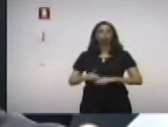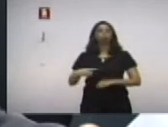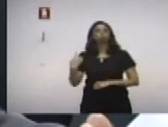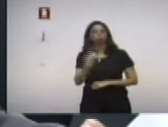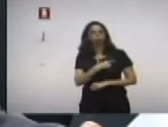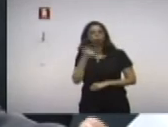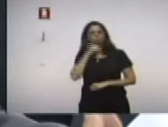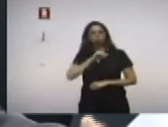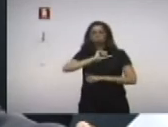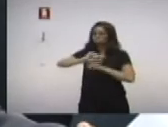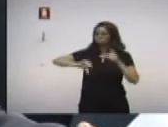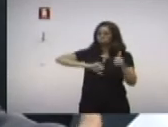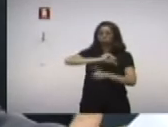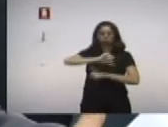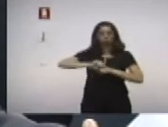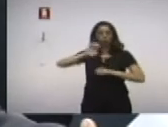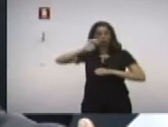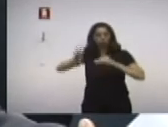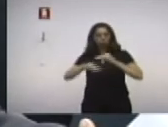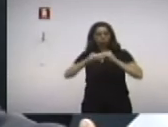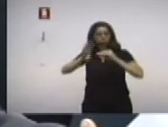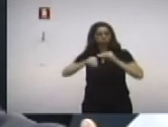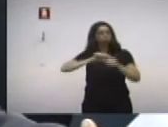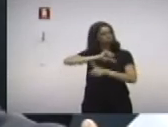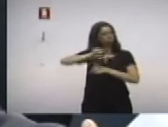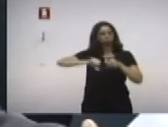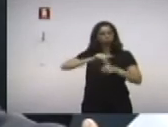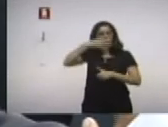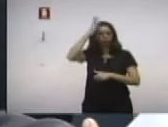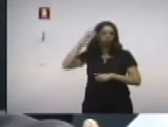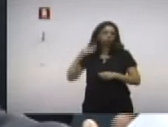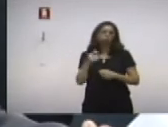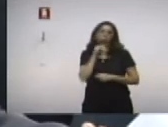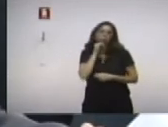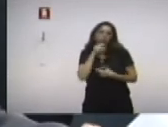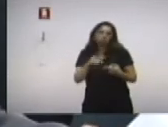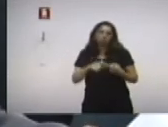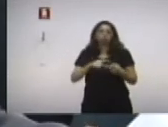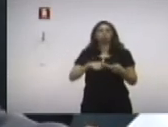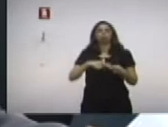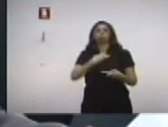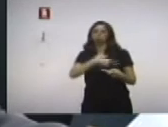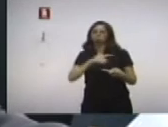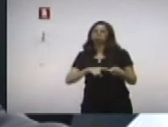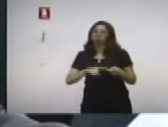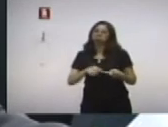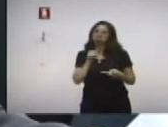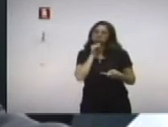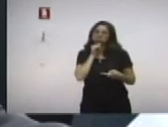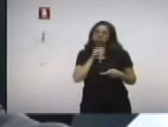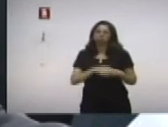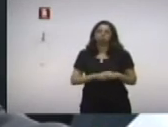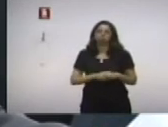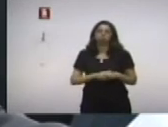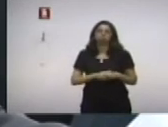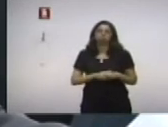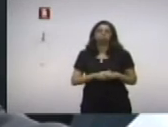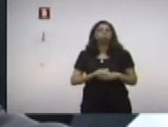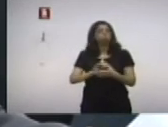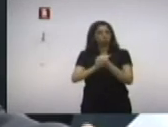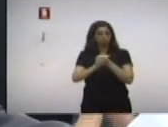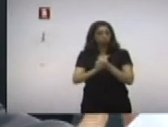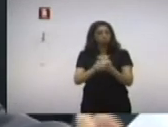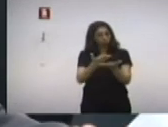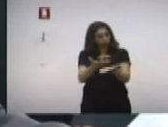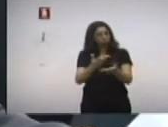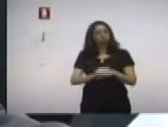gente tem essa possibilidade e tá fazendo as emendas de algumas imensa que a vereadora Ângela colocou aqui o vereador Doutor João Mota me colocaram nossos parabéns a eles